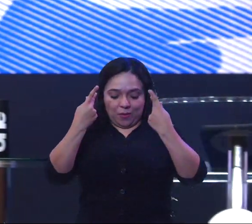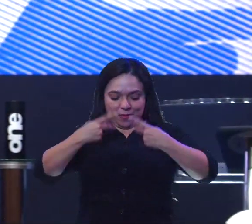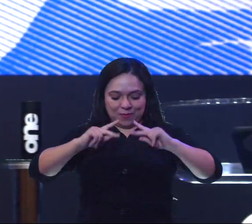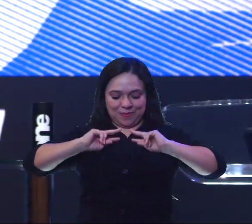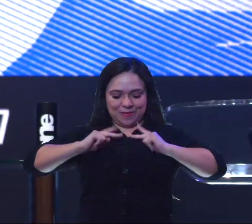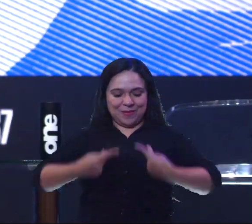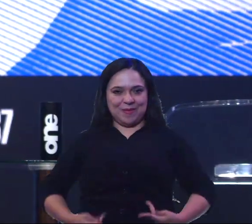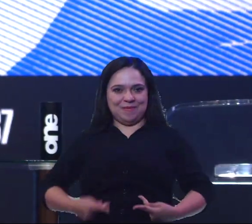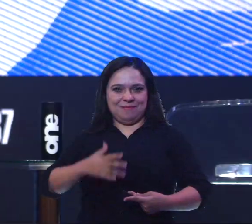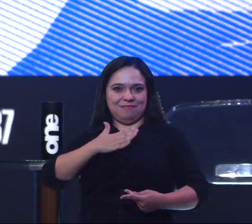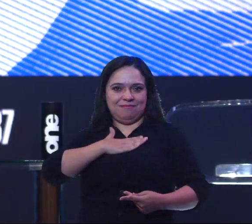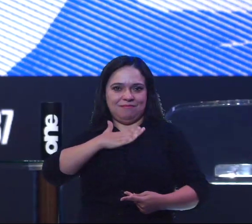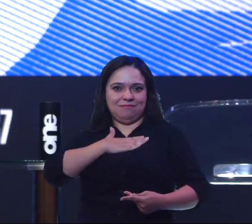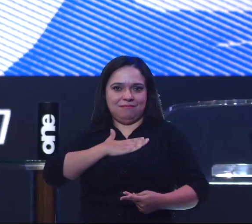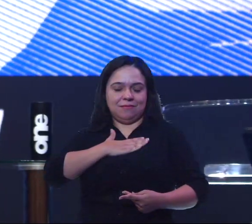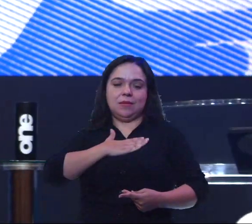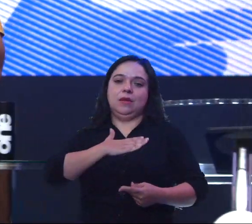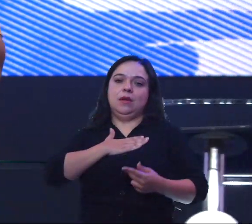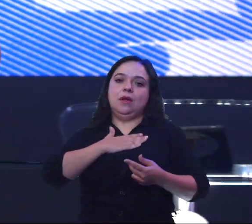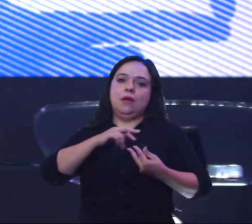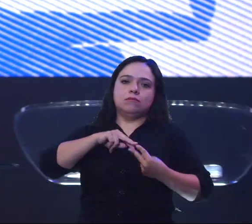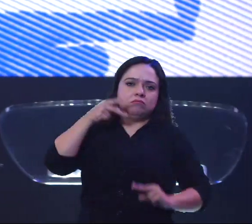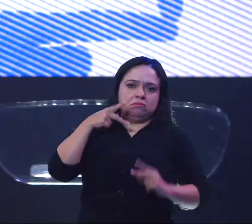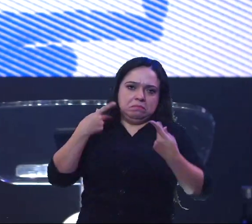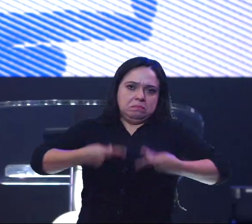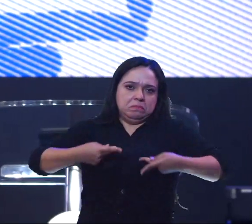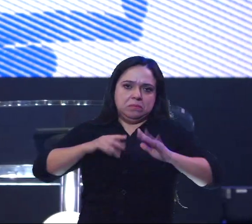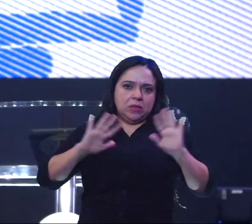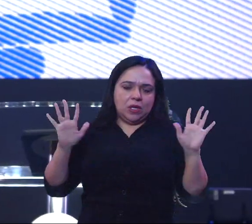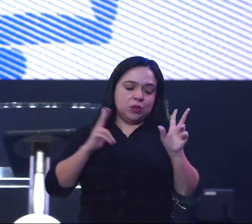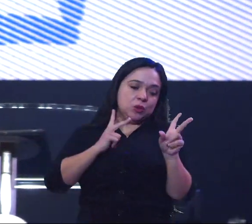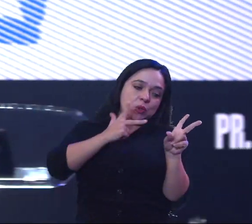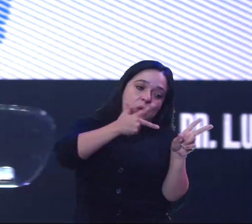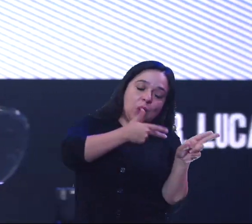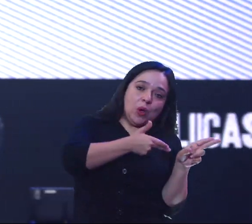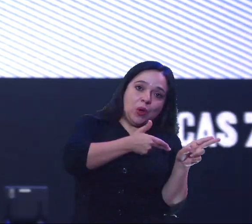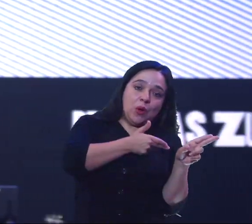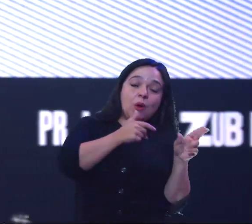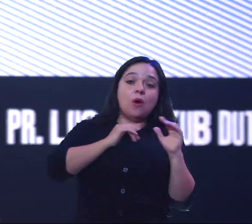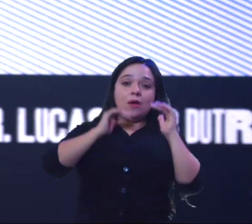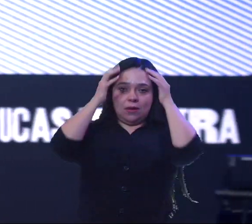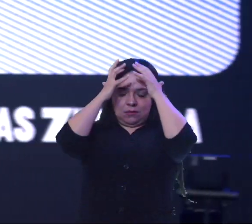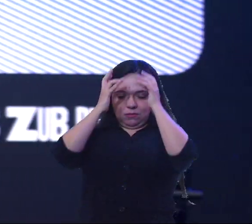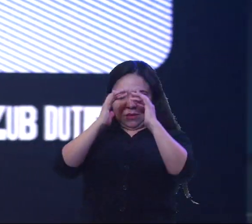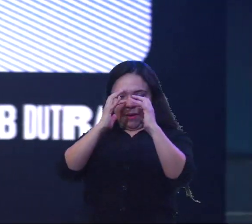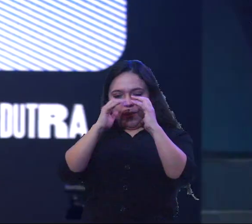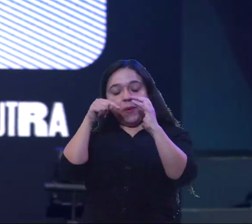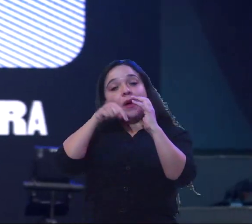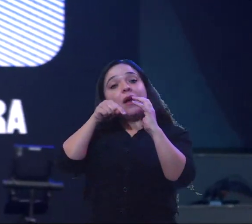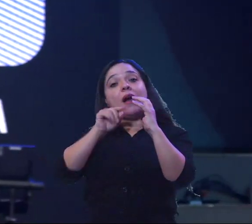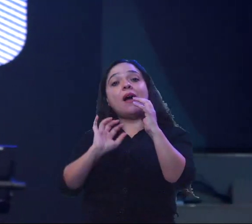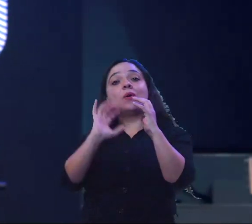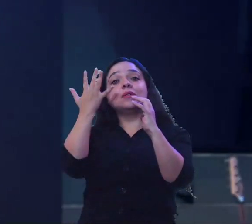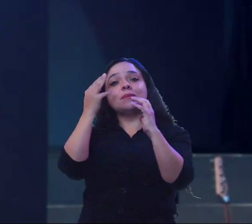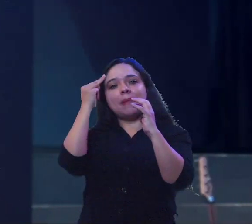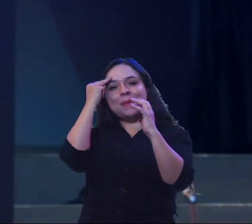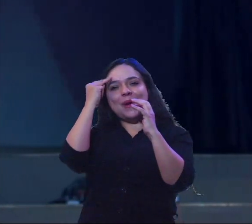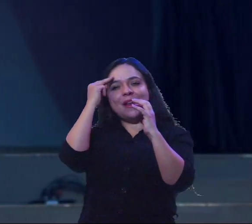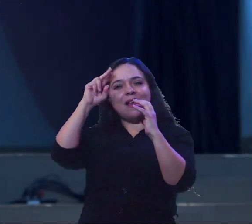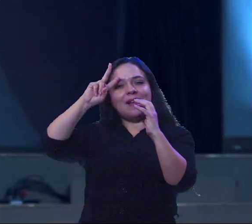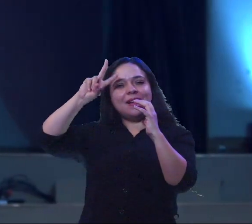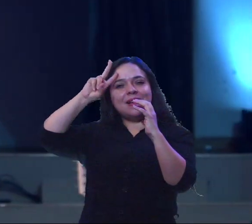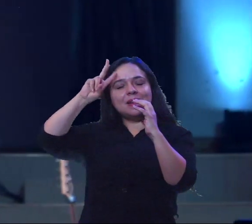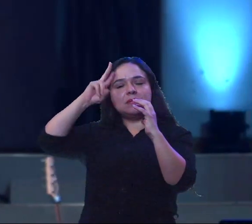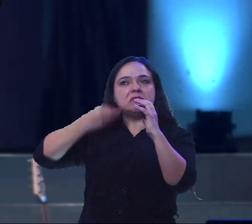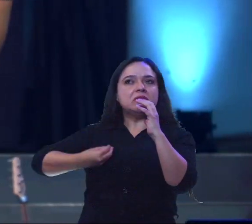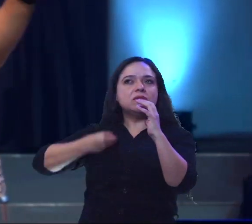sono 3, no REM mais profundo, e você vive, na verdade, um processo de uma catálise, onde as memórias vão sendo um pouquinho processadas, então você às vezes